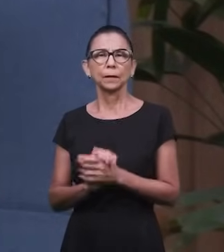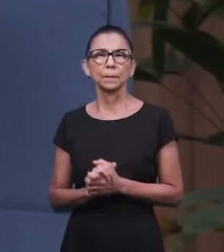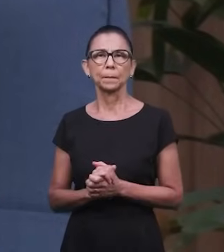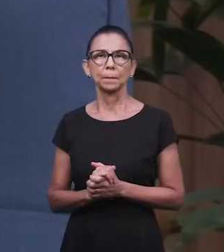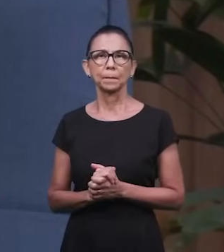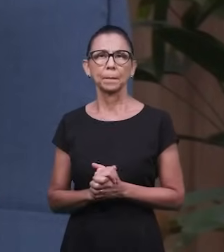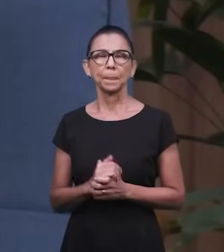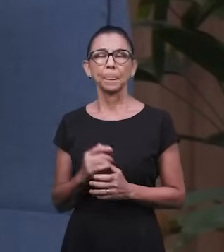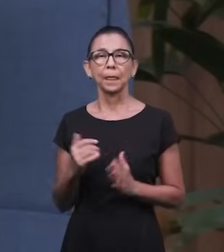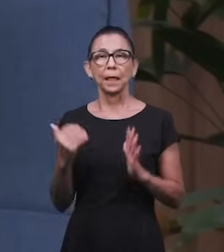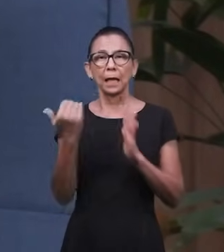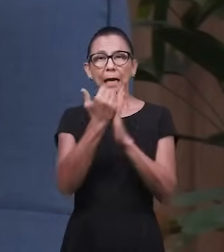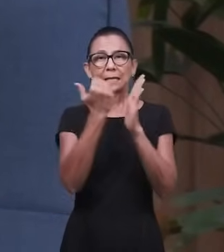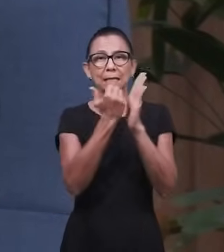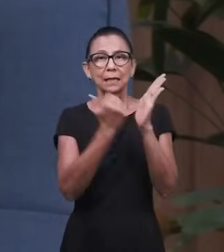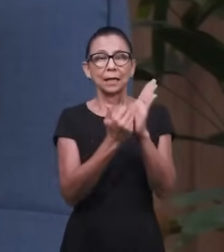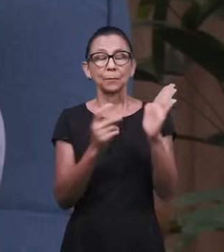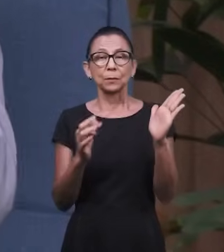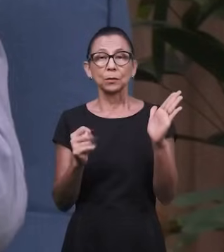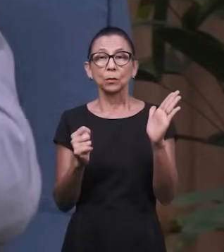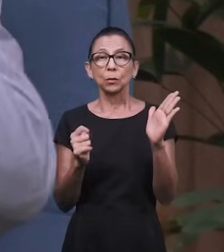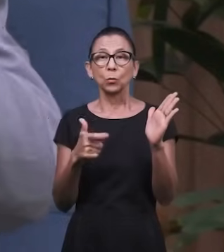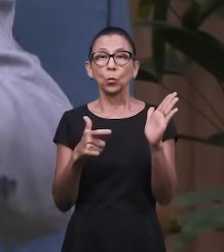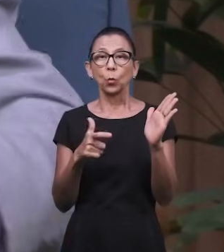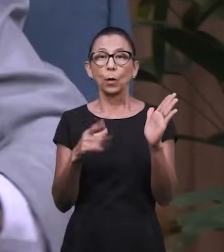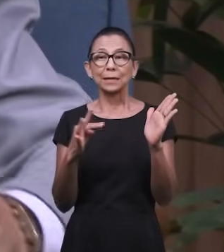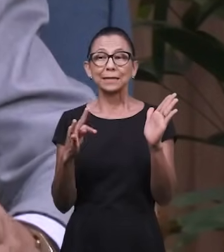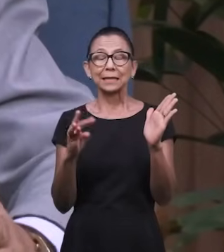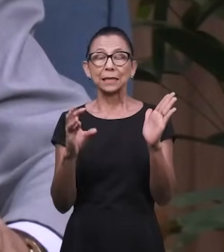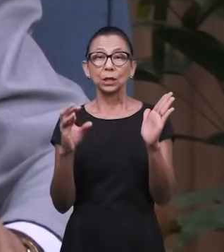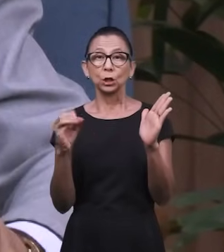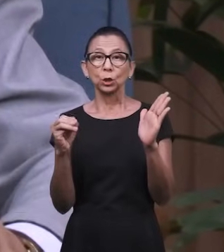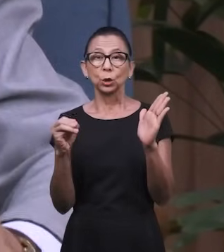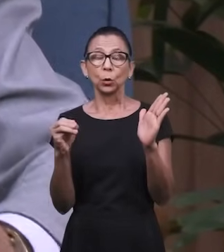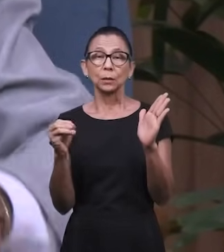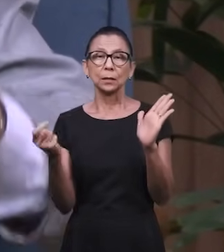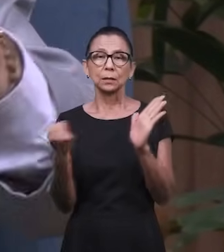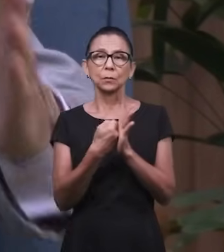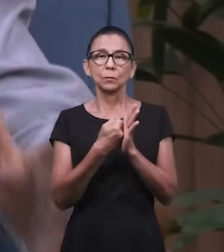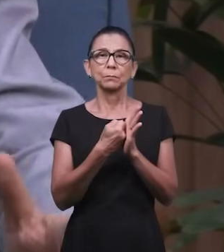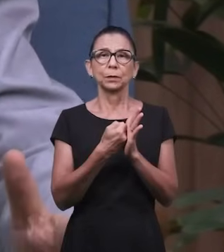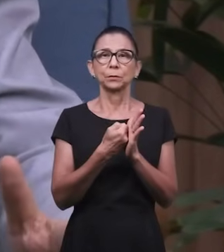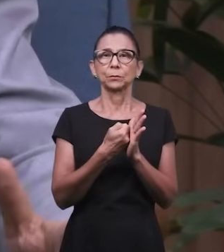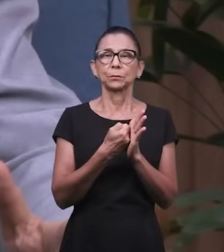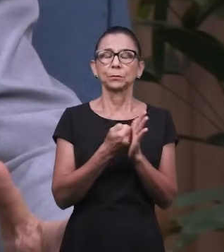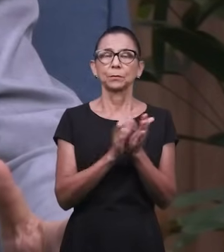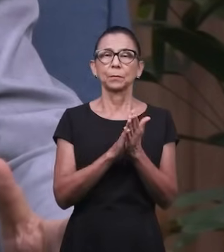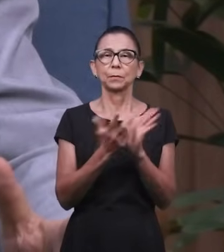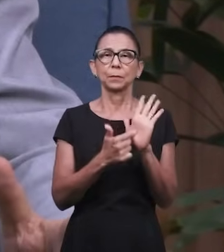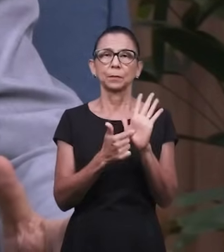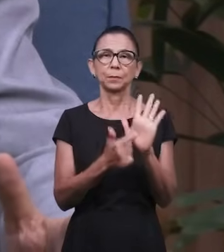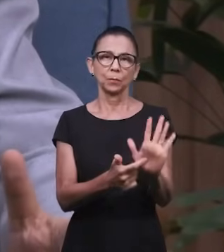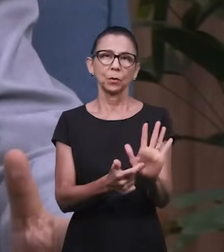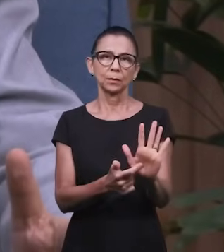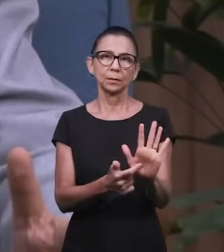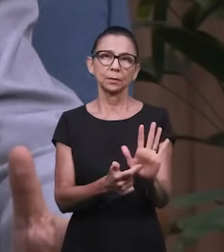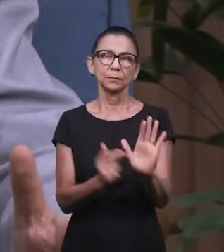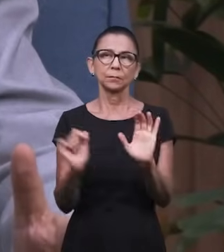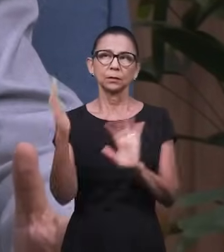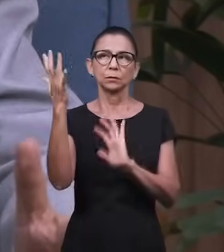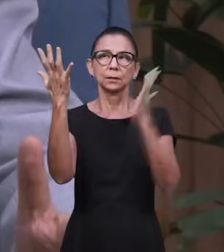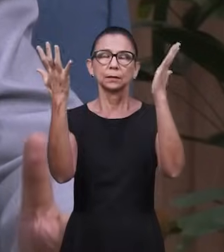quase todas as suas etapas concluídas, provadas e comprovadas na palavra e nos acontecimentos. E